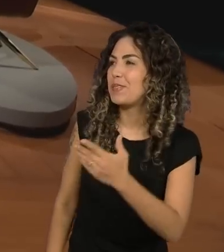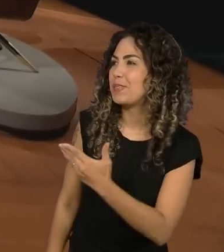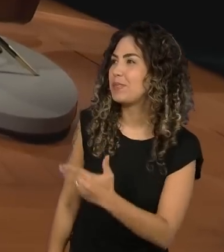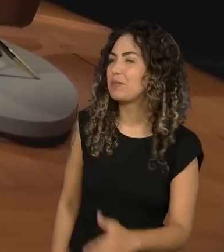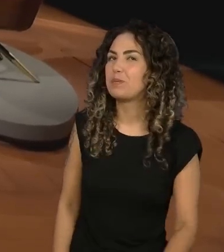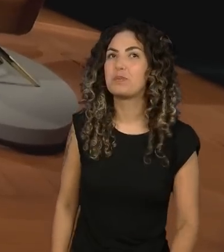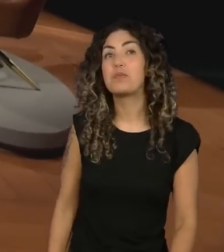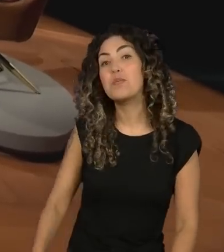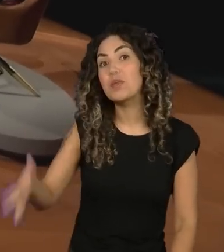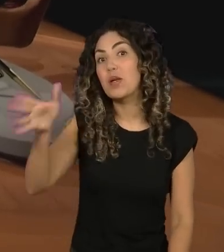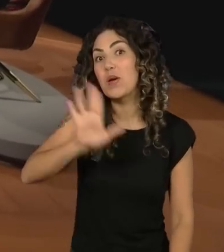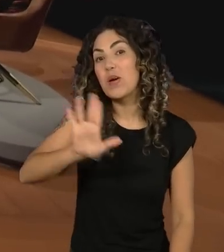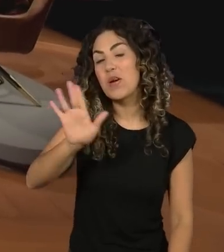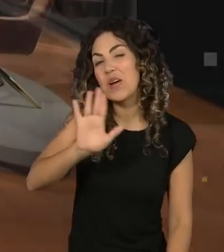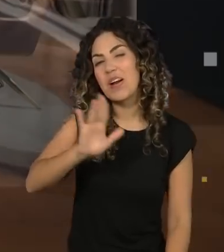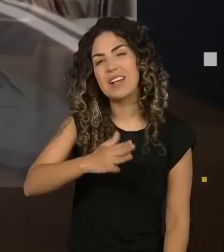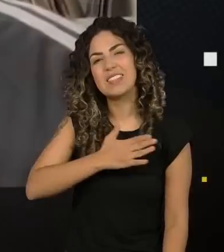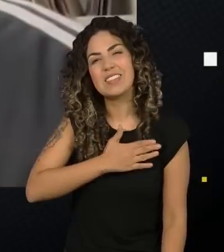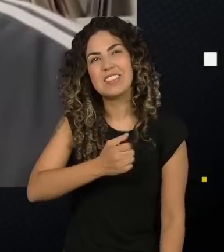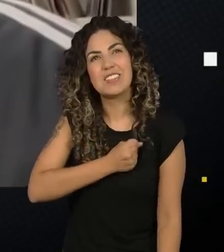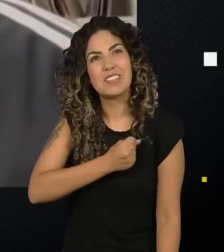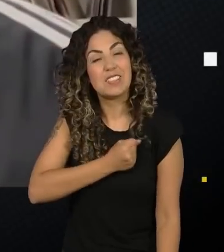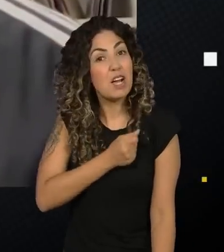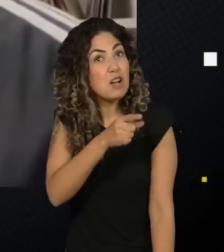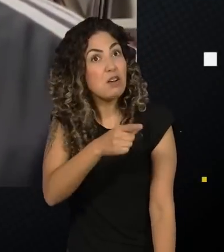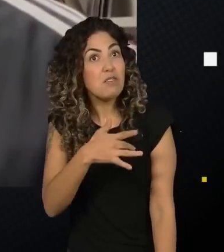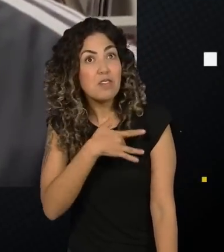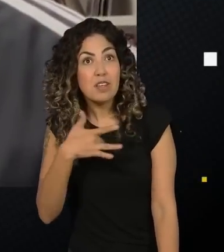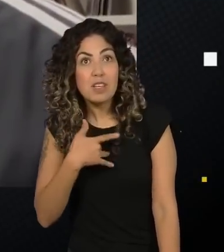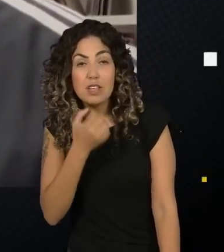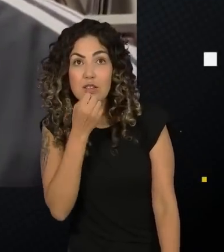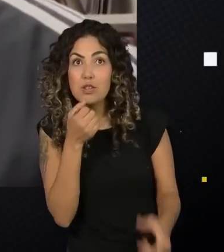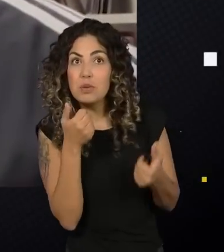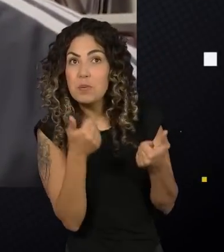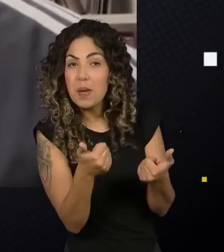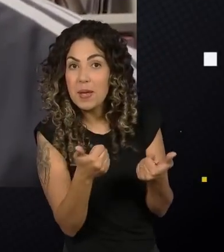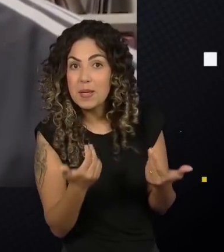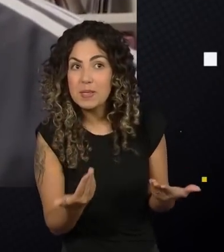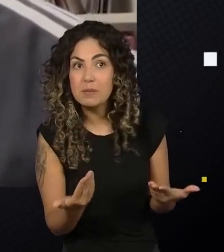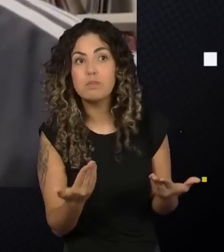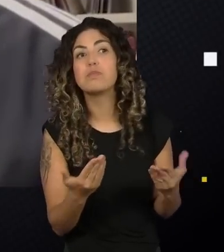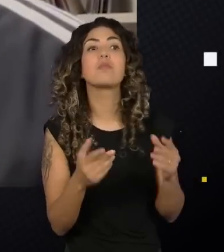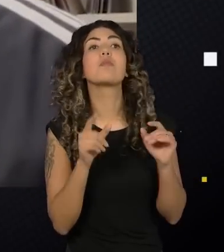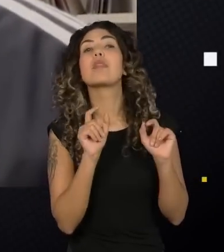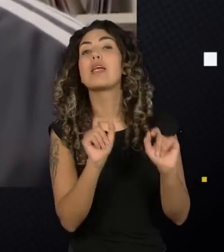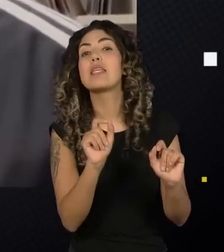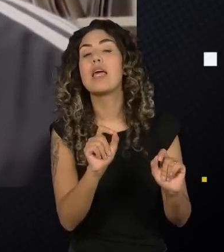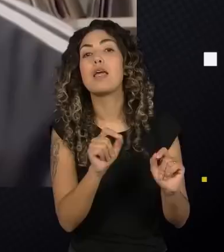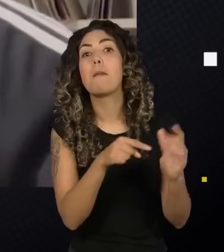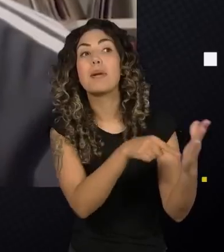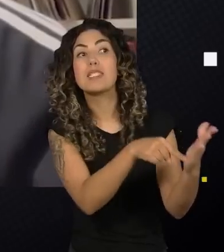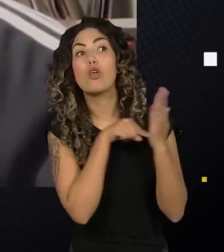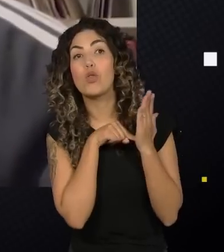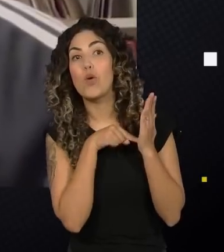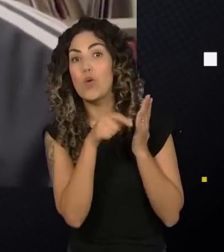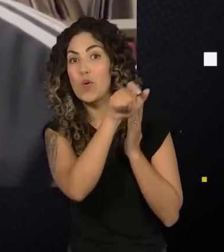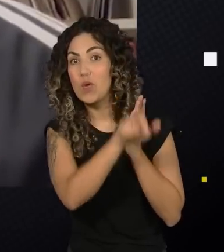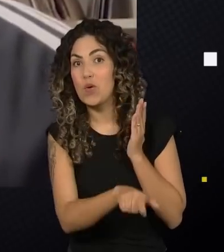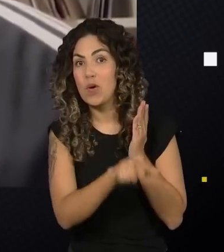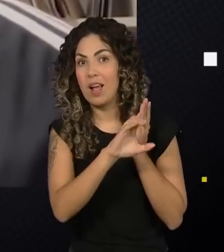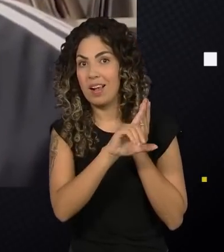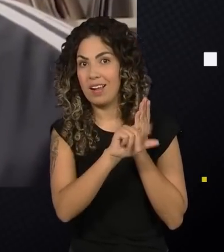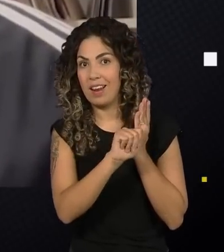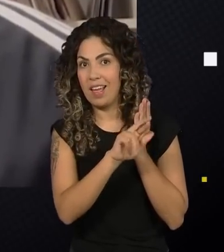Oi, gente, salve! Salve, Clarice, tudo bem? Bom, quem me apresentou a Clarice Nisquier foi um grande querido amigo